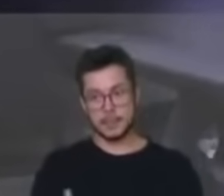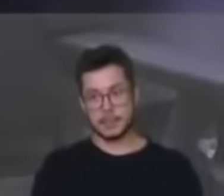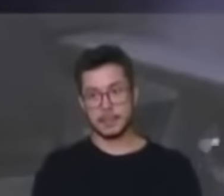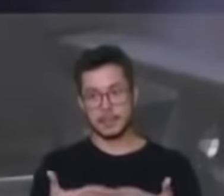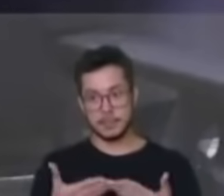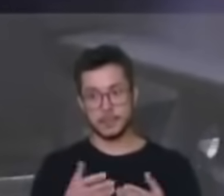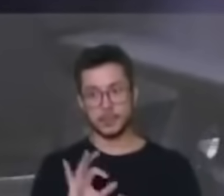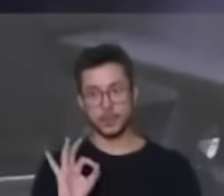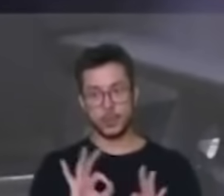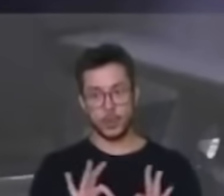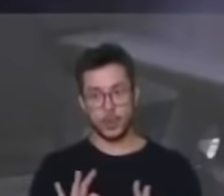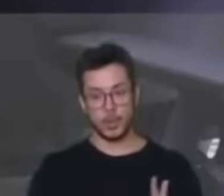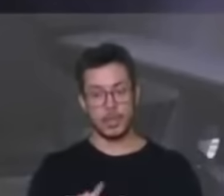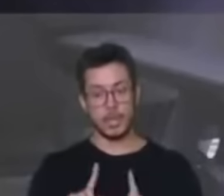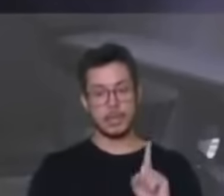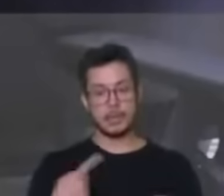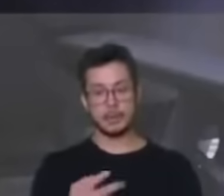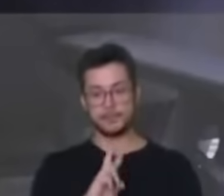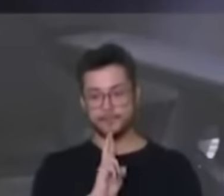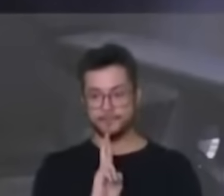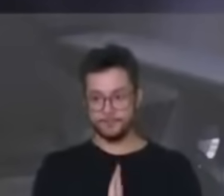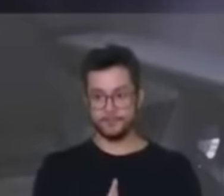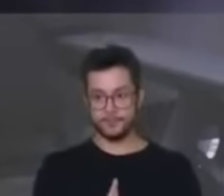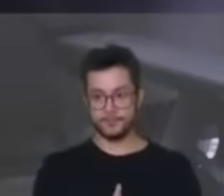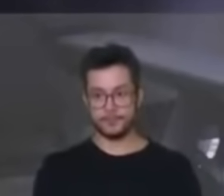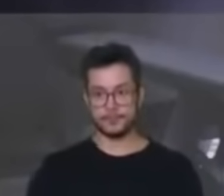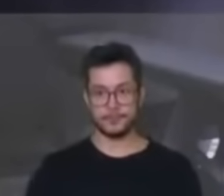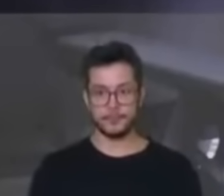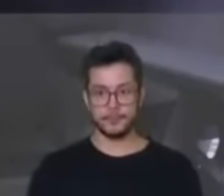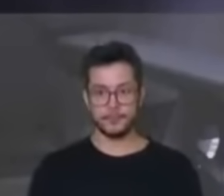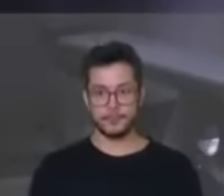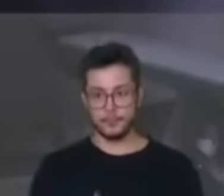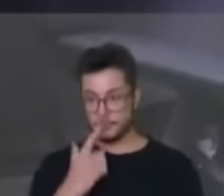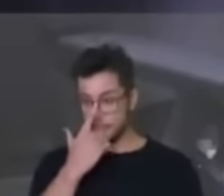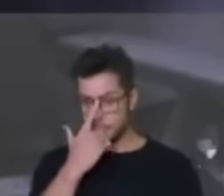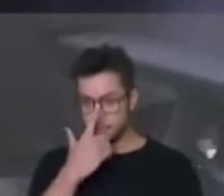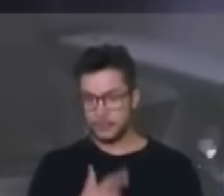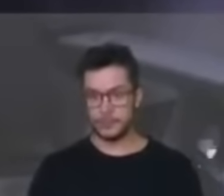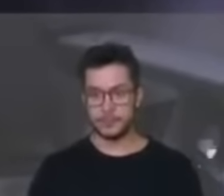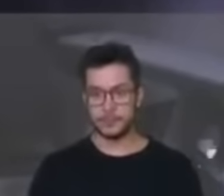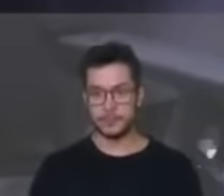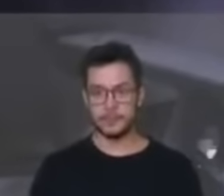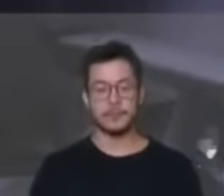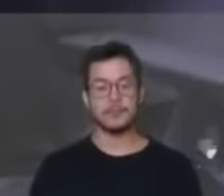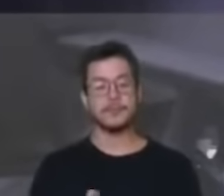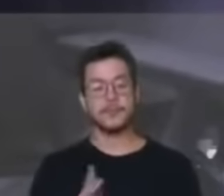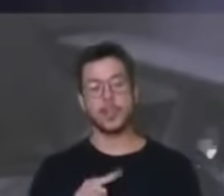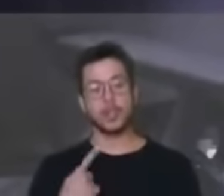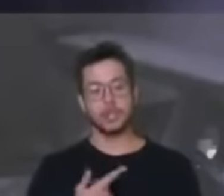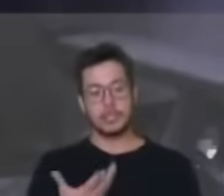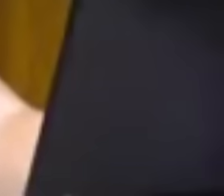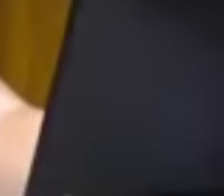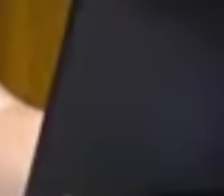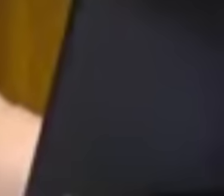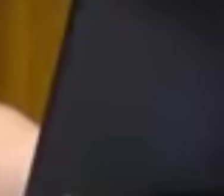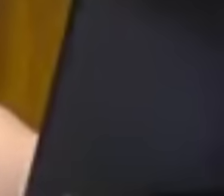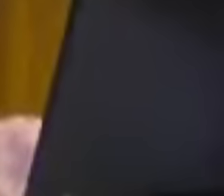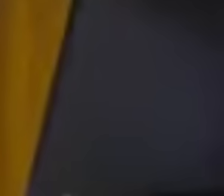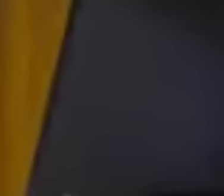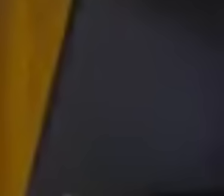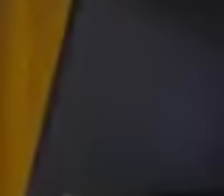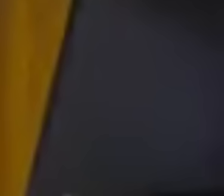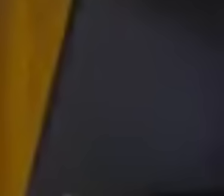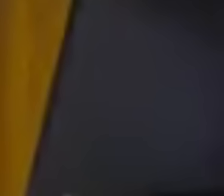ordem e posterior nós vamos responder. Muito obrigado, deputado. Senhor presidente, está acolhida a sua questão de ordem. Presidente. Muito